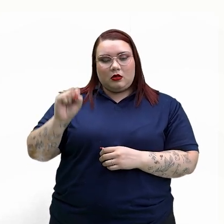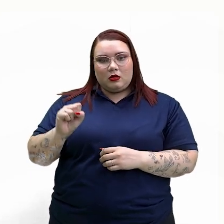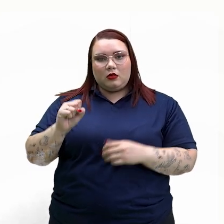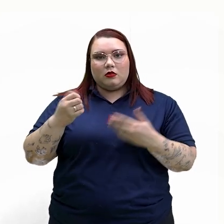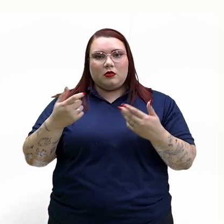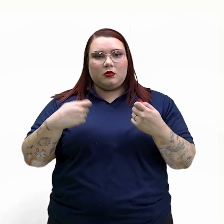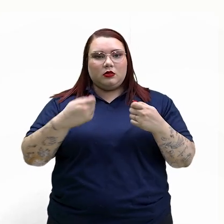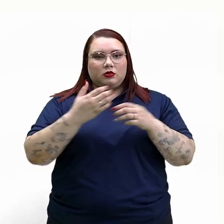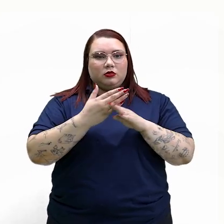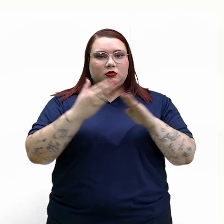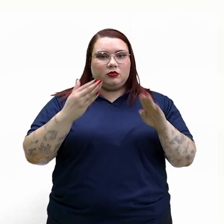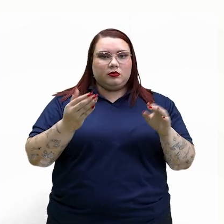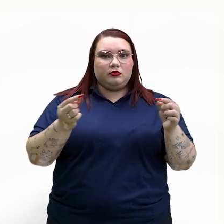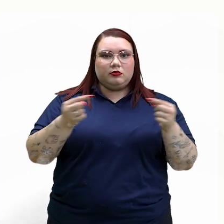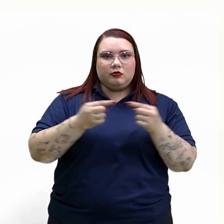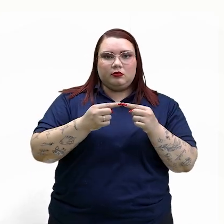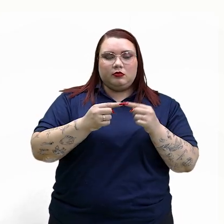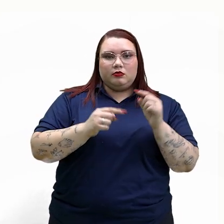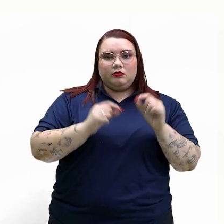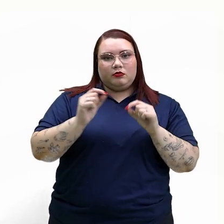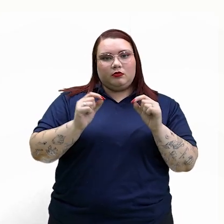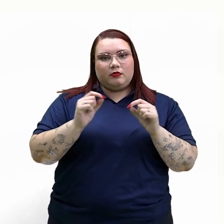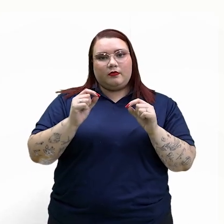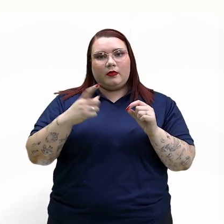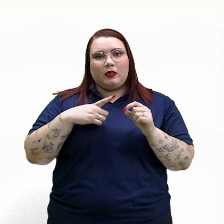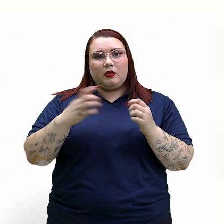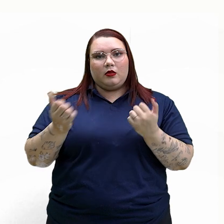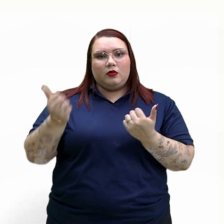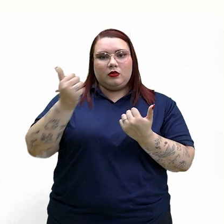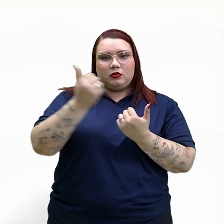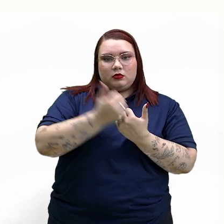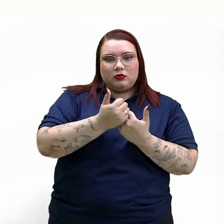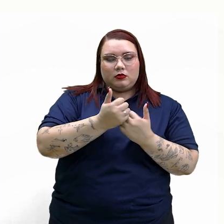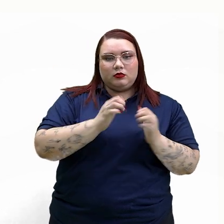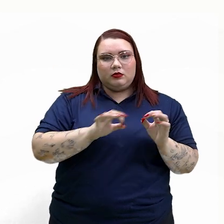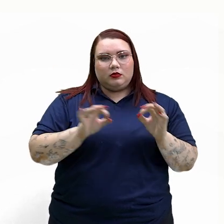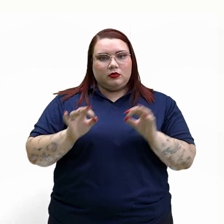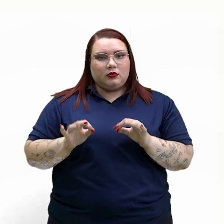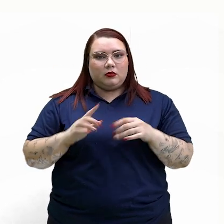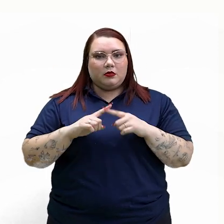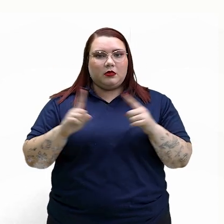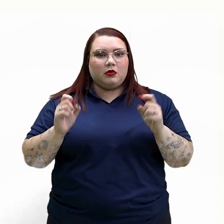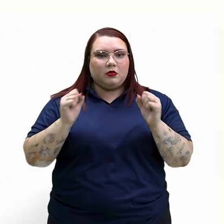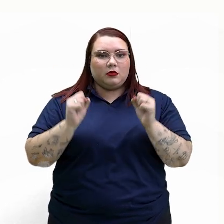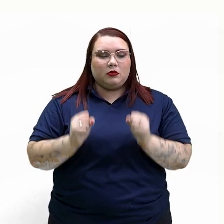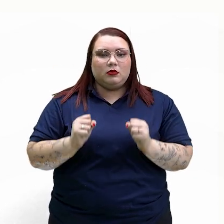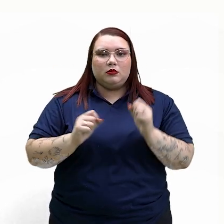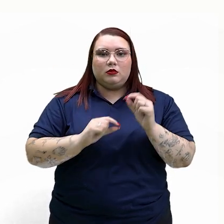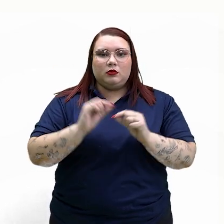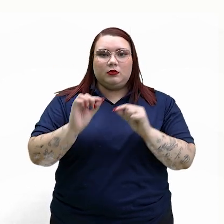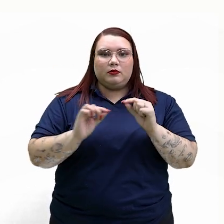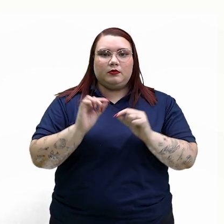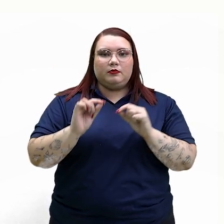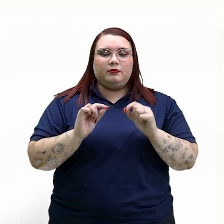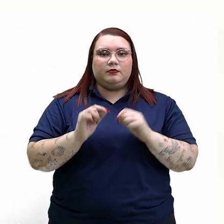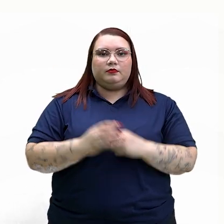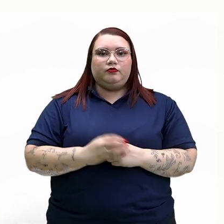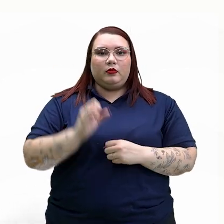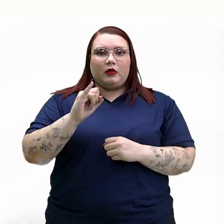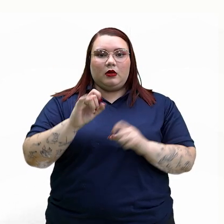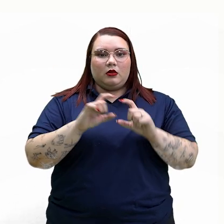lados, basta eu substituir lá. E aí também eu poderia, por exemplo, se a